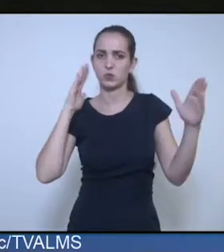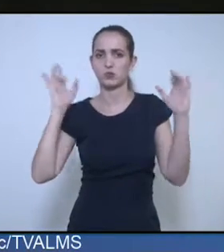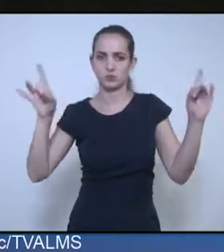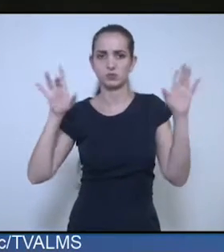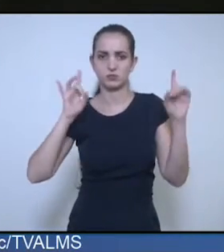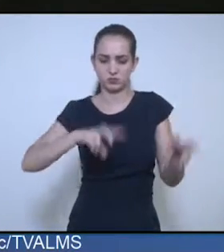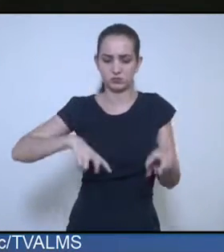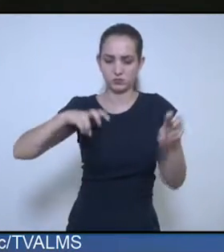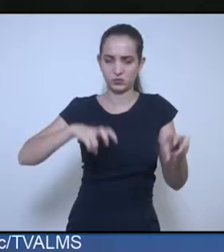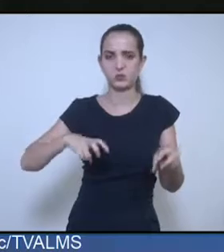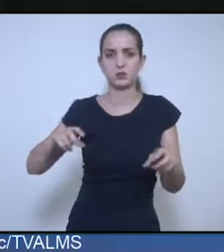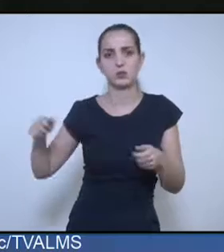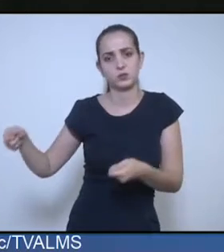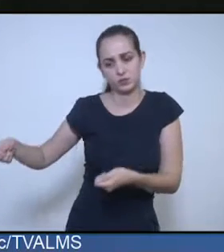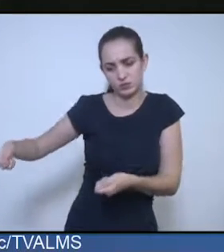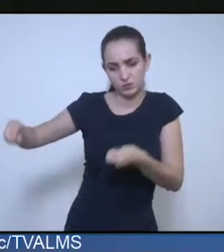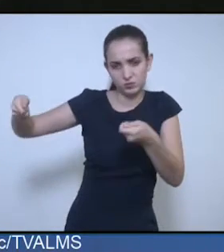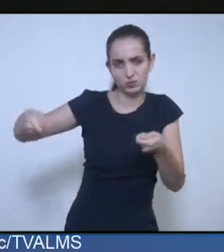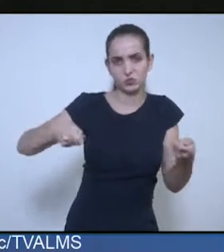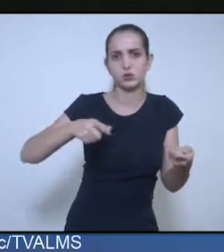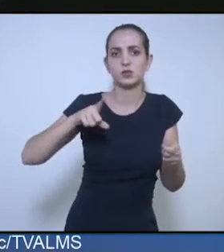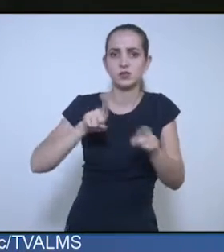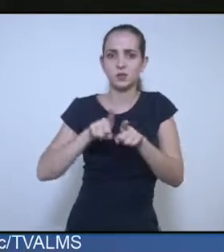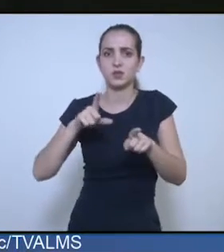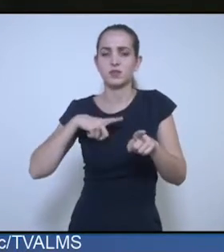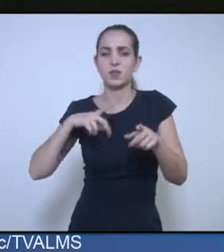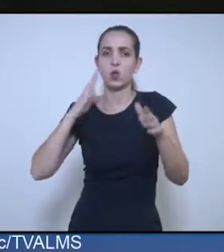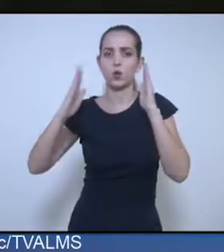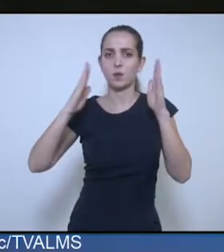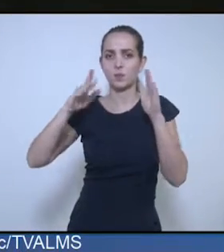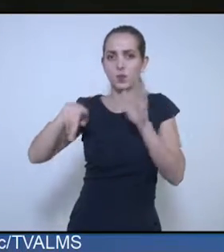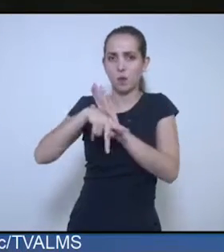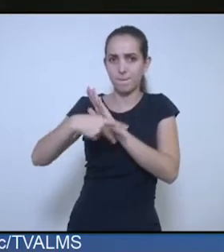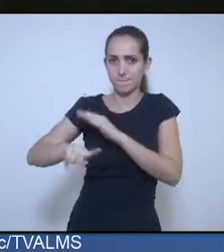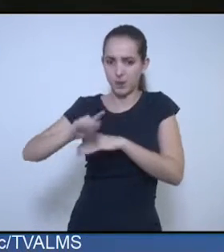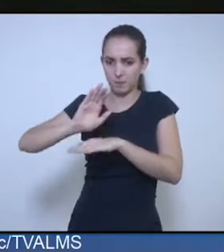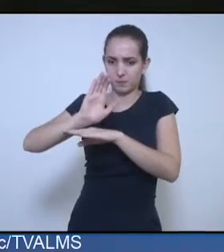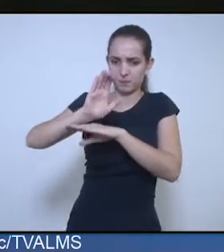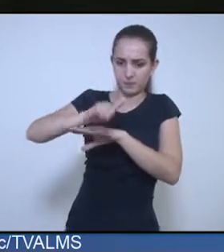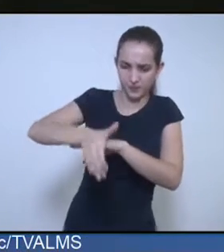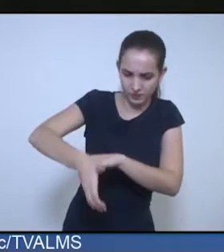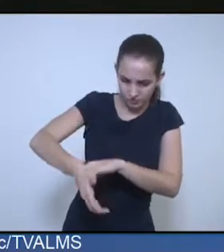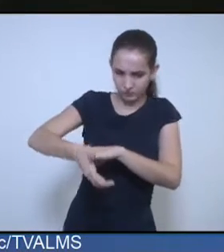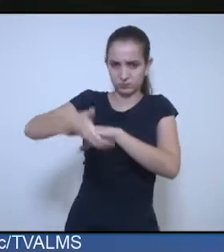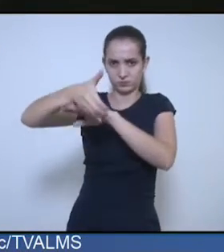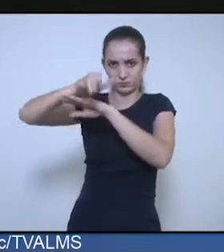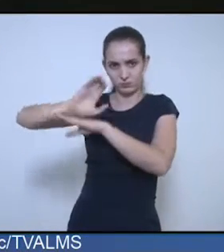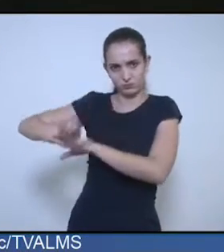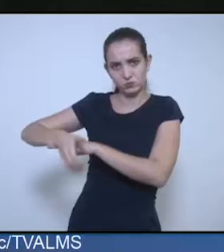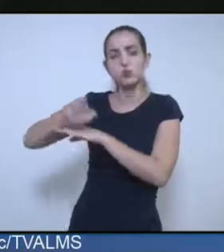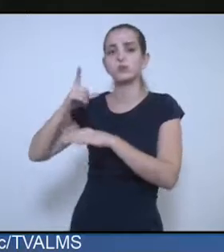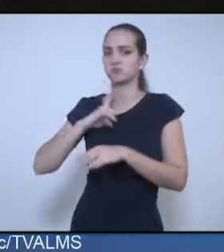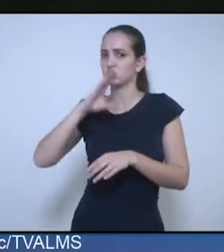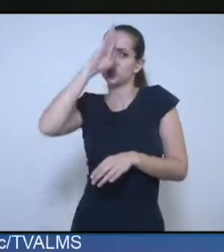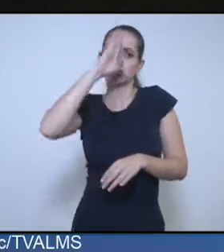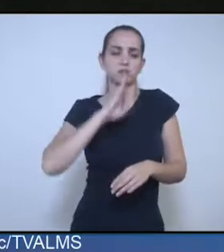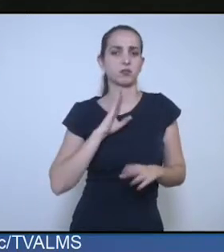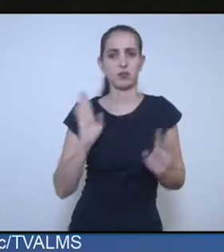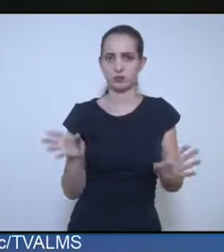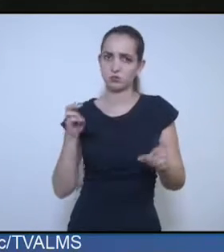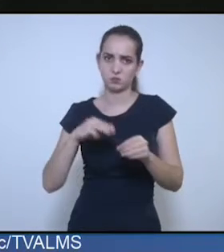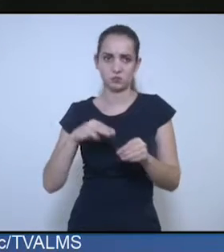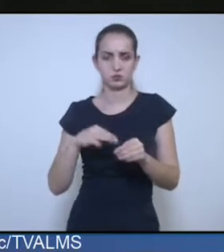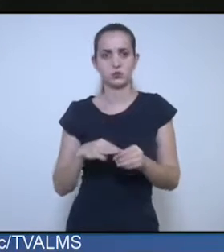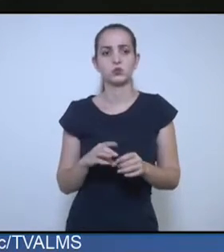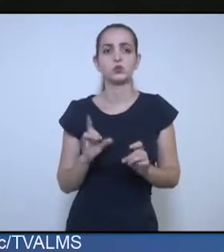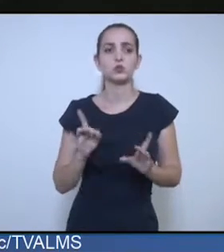agricultura familiar e entregamos uma reta escavadeira sem nenhum custo para o município. Quem assinou o documento